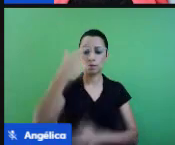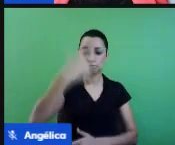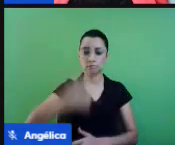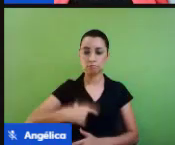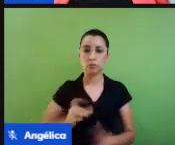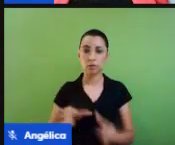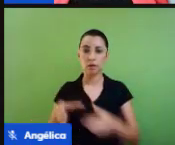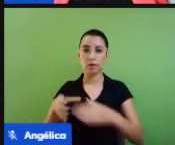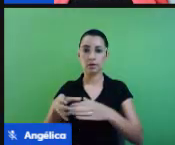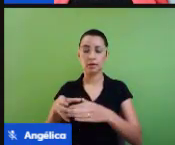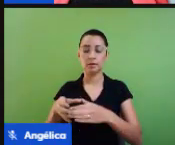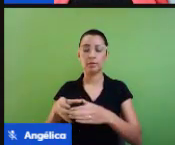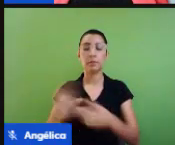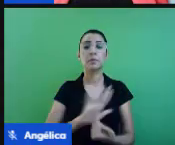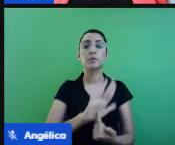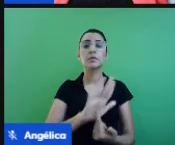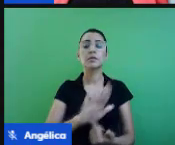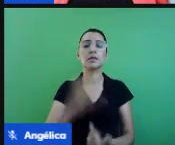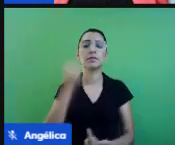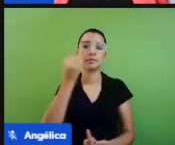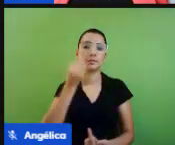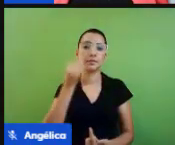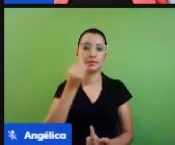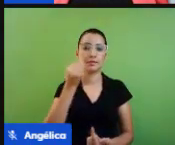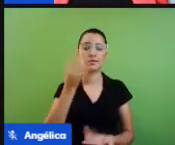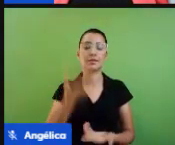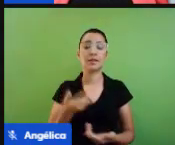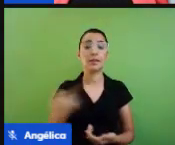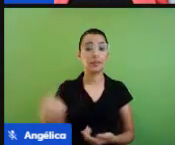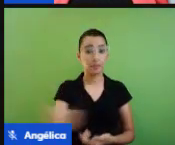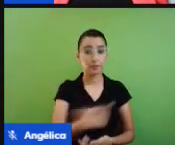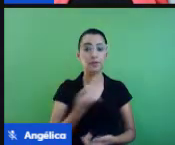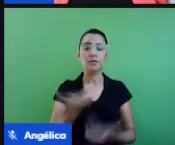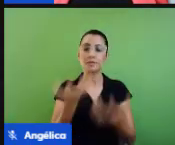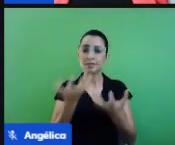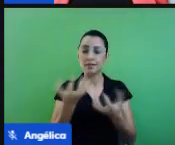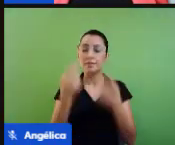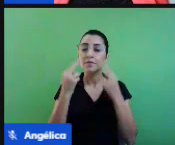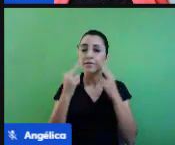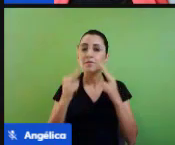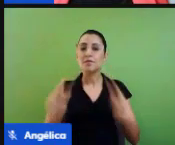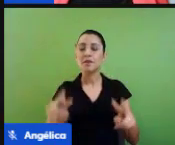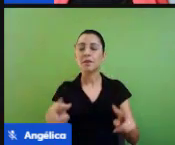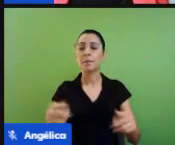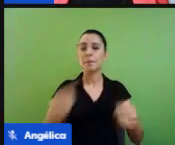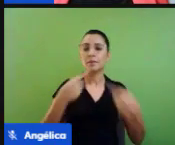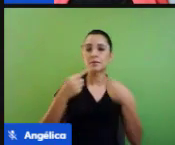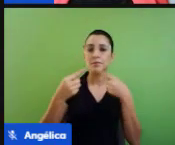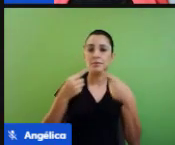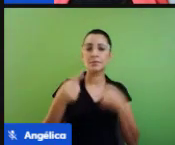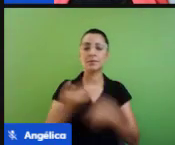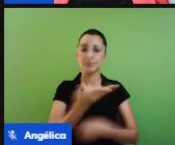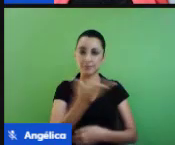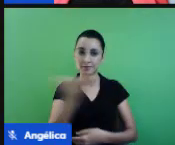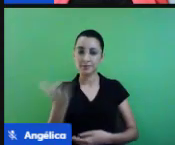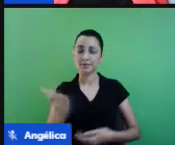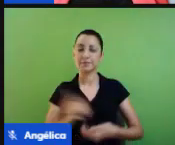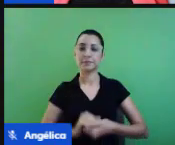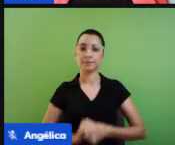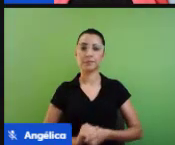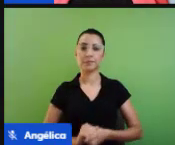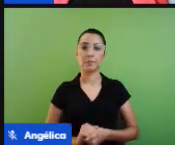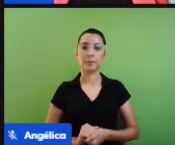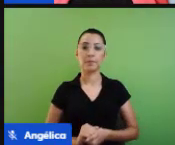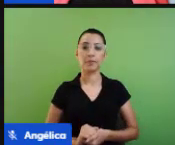essas situações, e nós estaremos aqui abertos para discussões futuras, tá? Agora eu quero